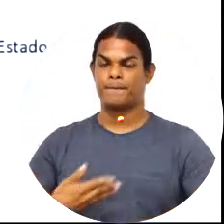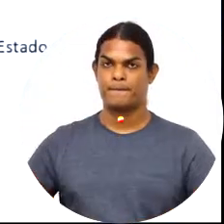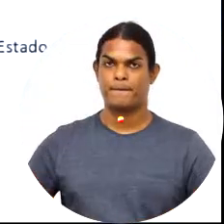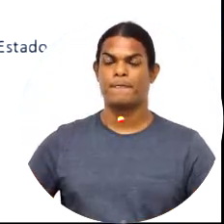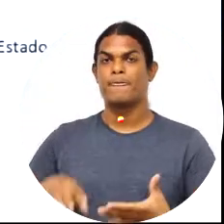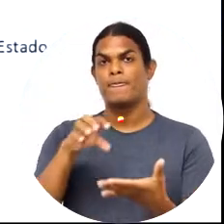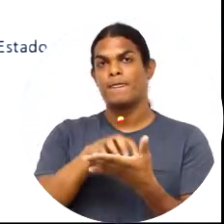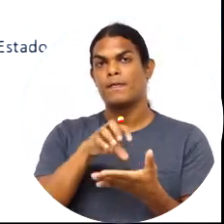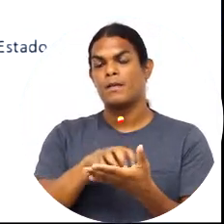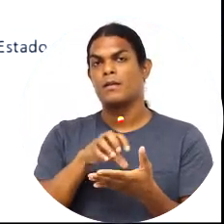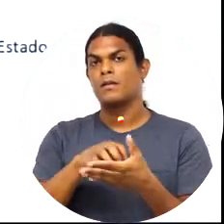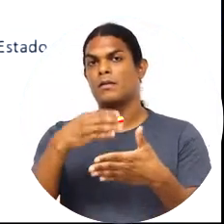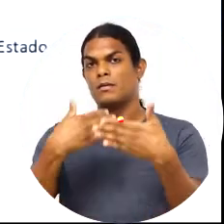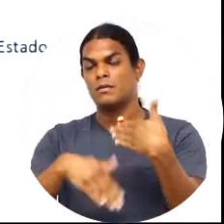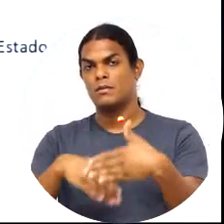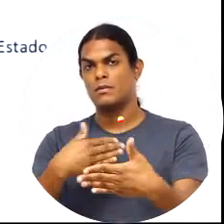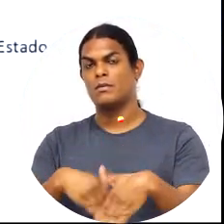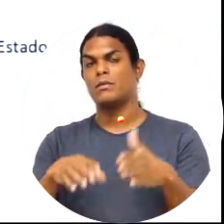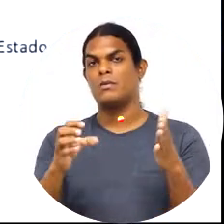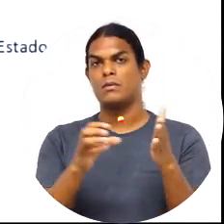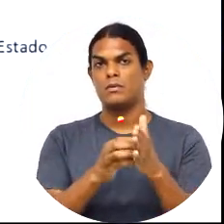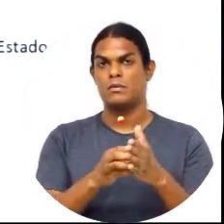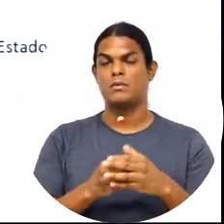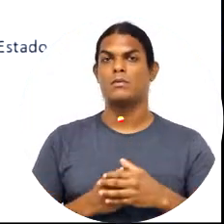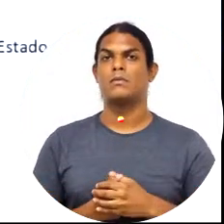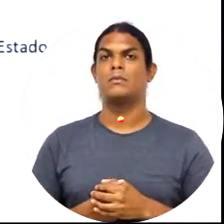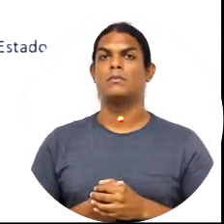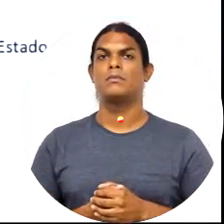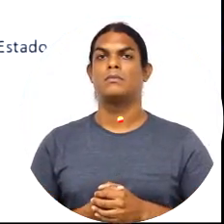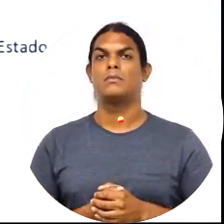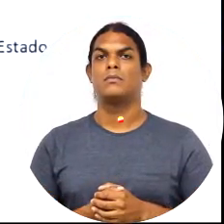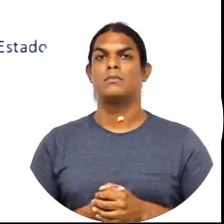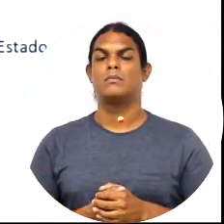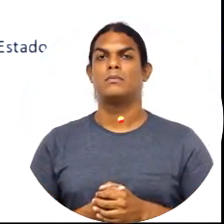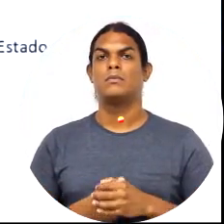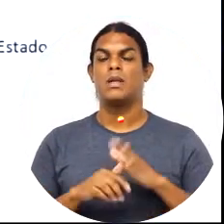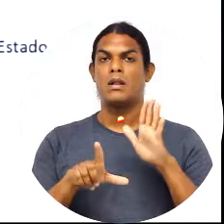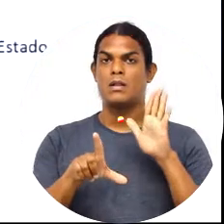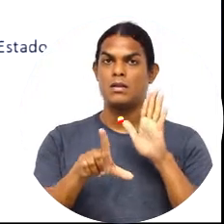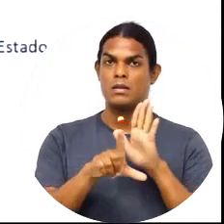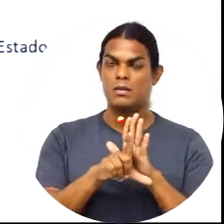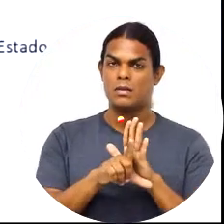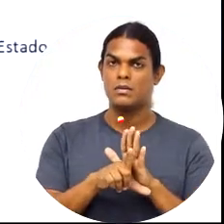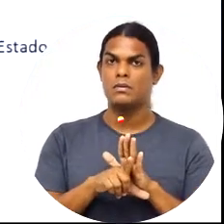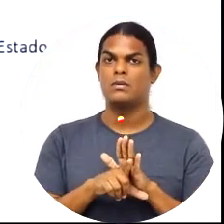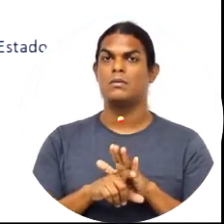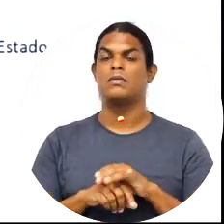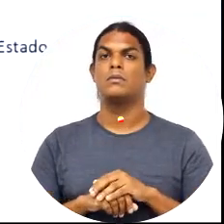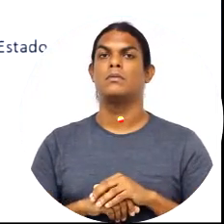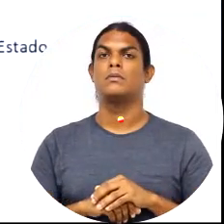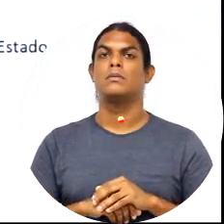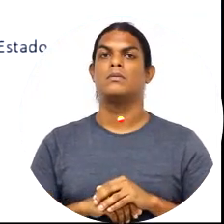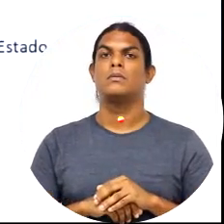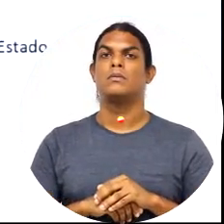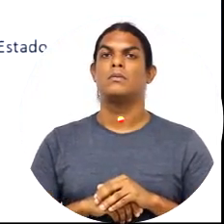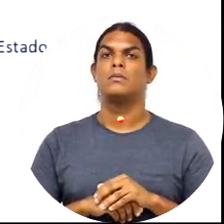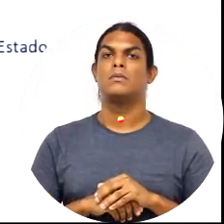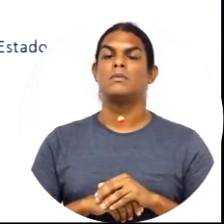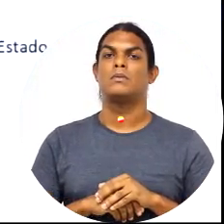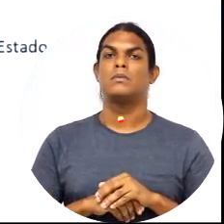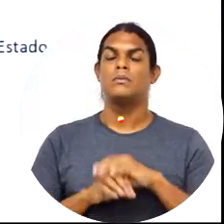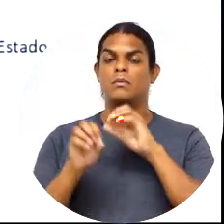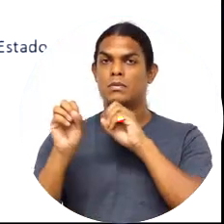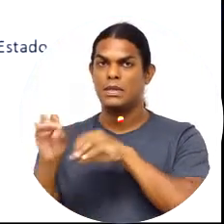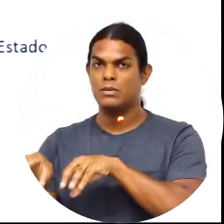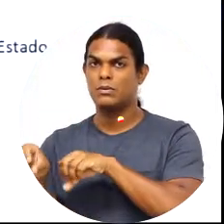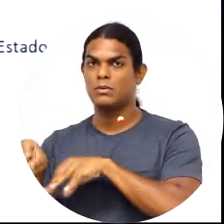cargos na educação através de concurso público, a competência legislativa para as